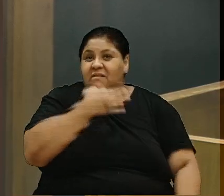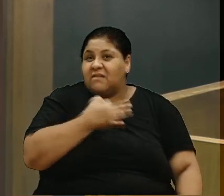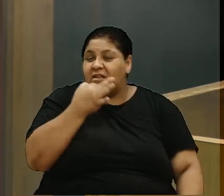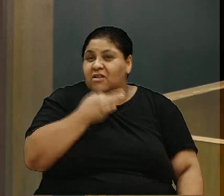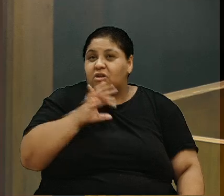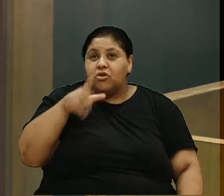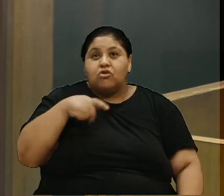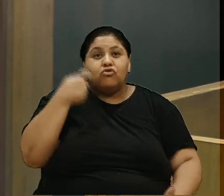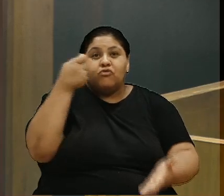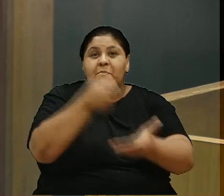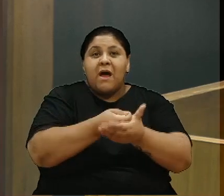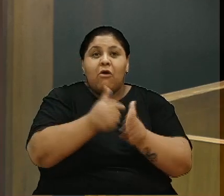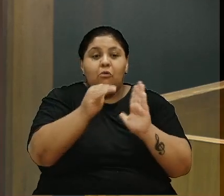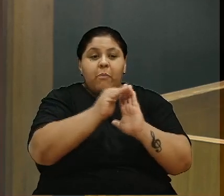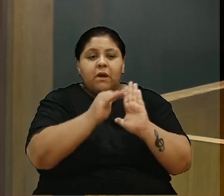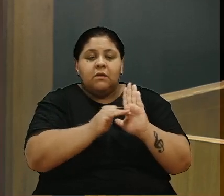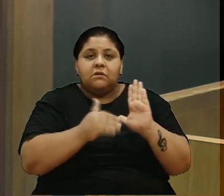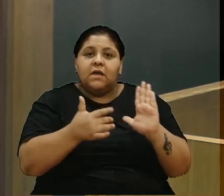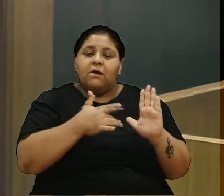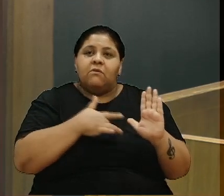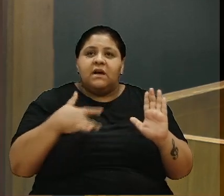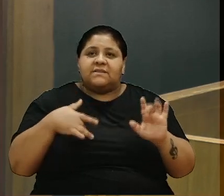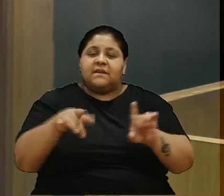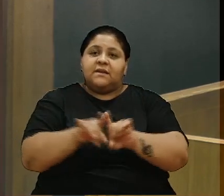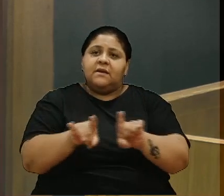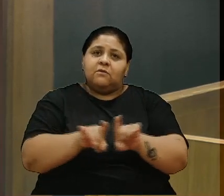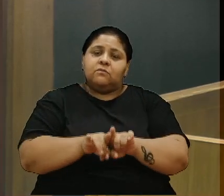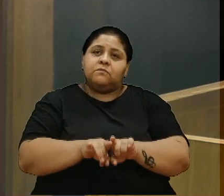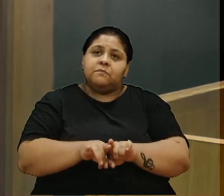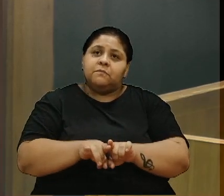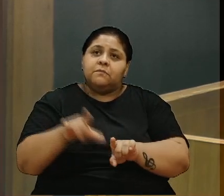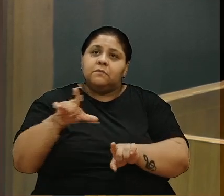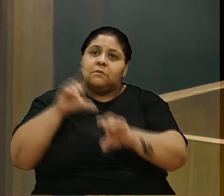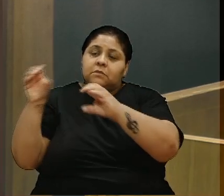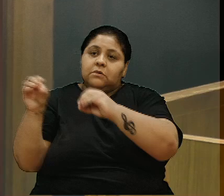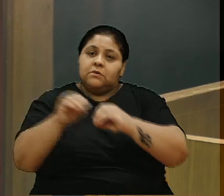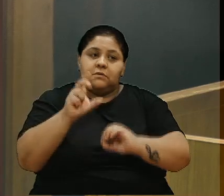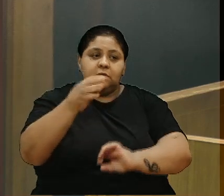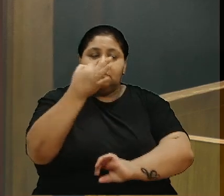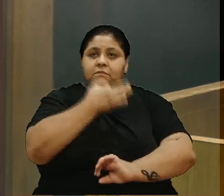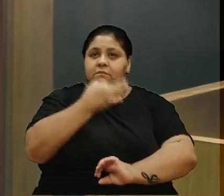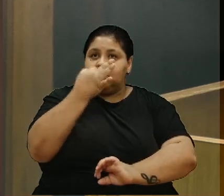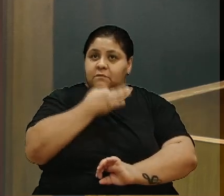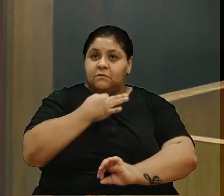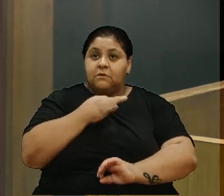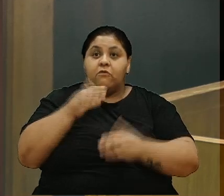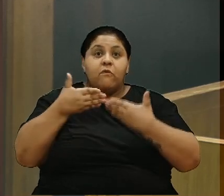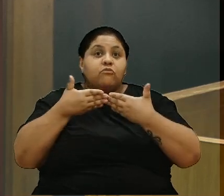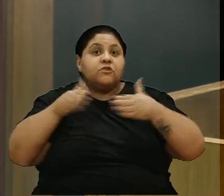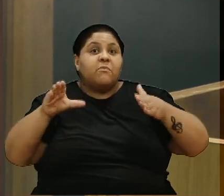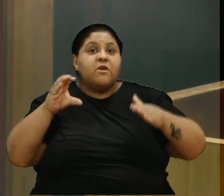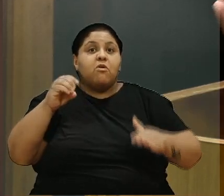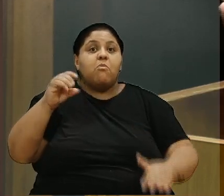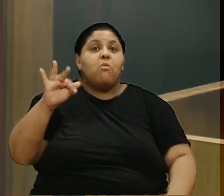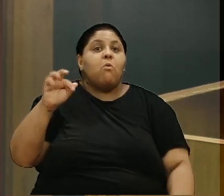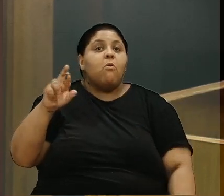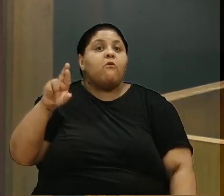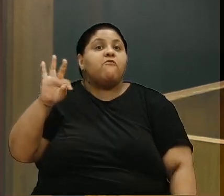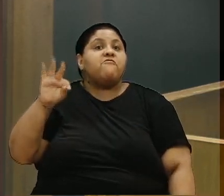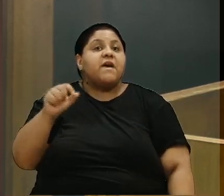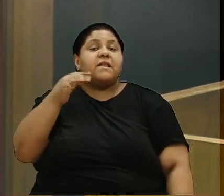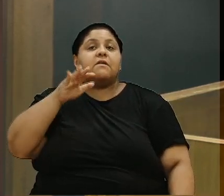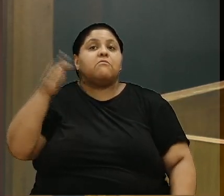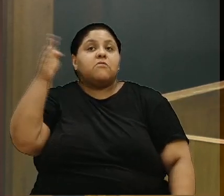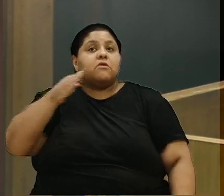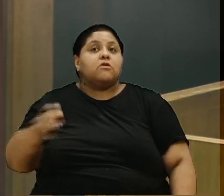todas elas pagam um plano de saúde. Então nós temos que trazer mais planos para Caxias do Sul. Vamos abrir uma oferta para o Brasil inteiro,